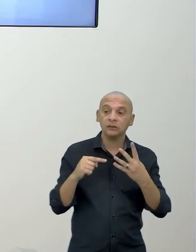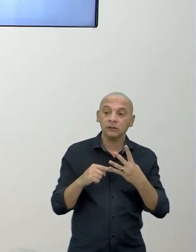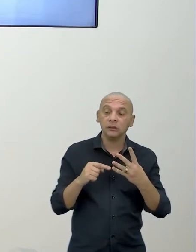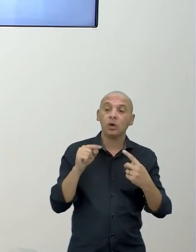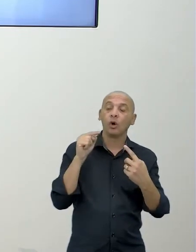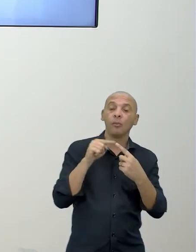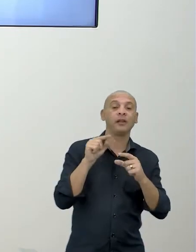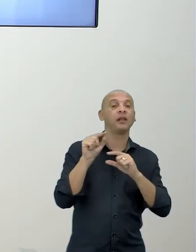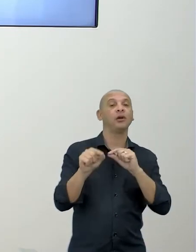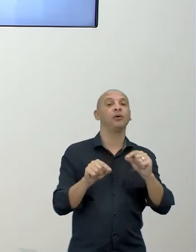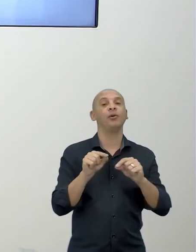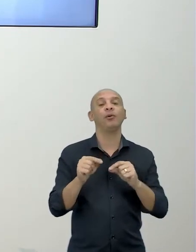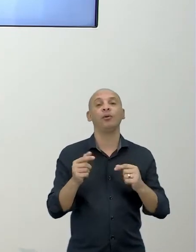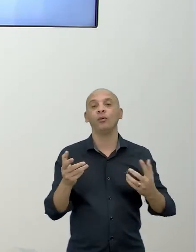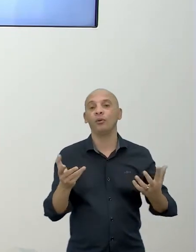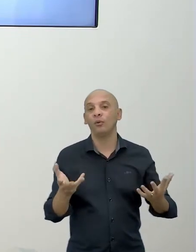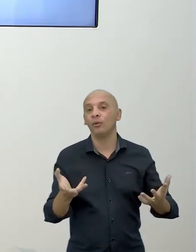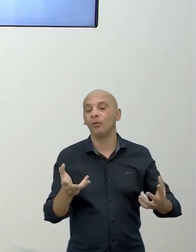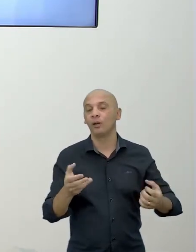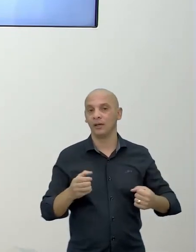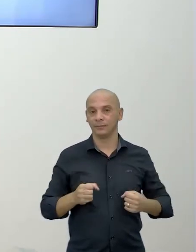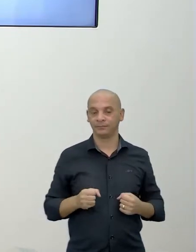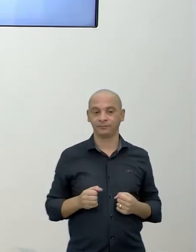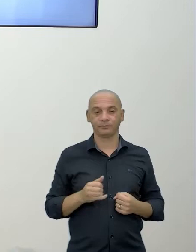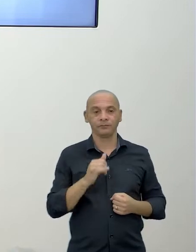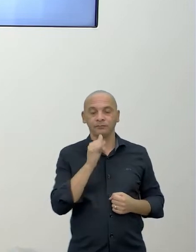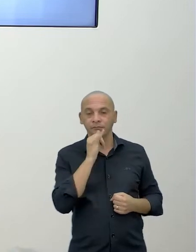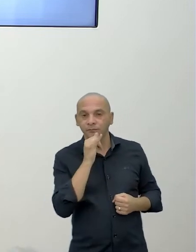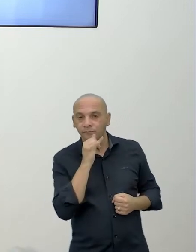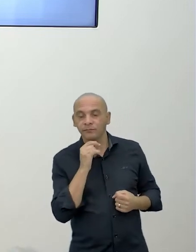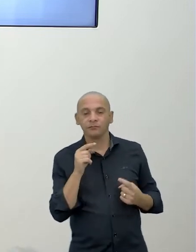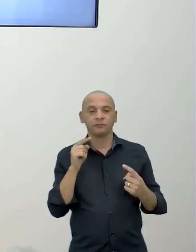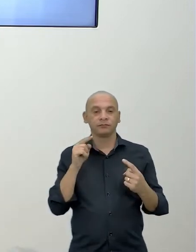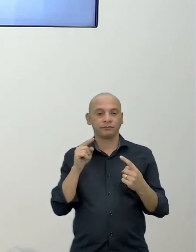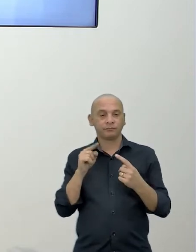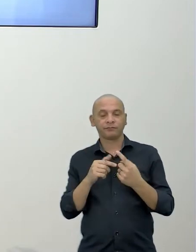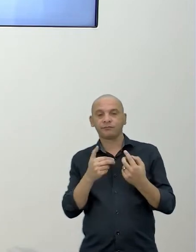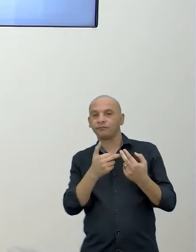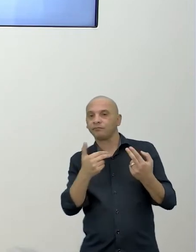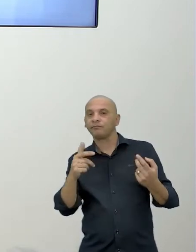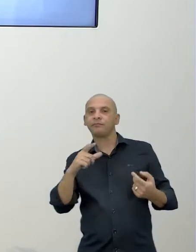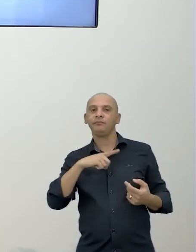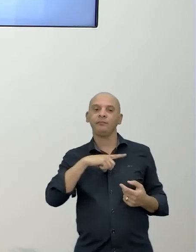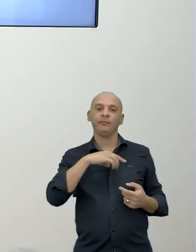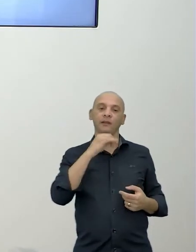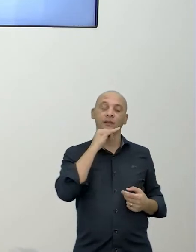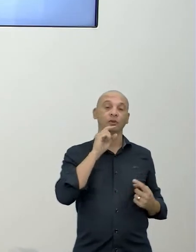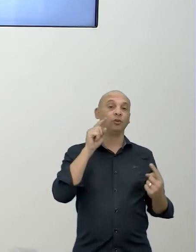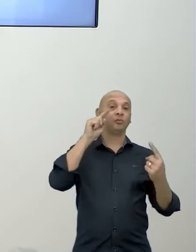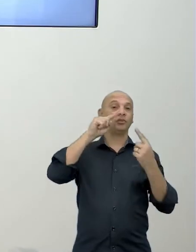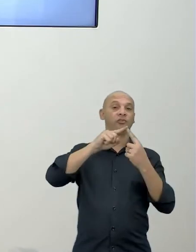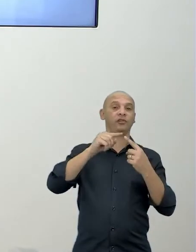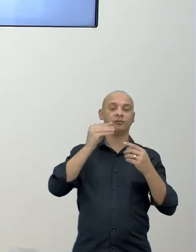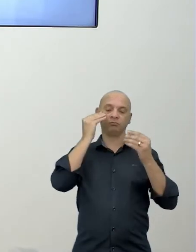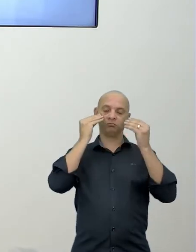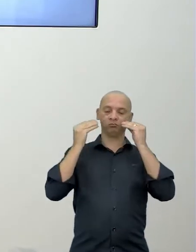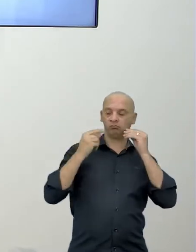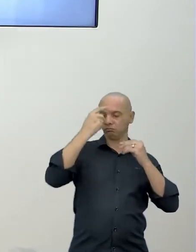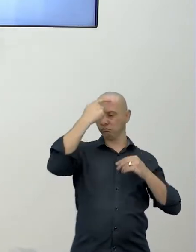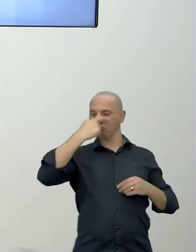para os adolescentes, a alimentação dessas pessoas está pautada no quê? Será que hoje os adolescentes, eles pautam a alimentação deles